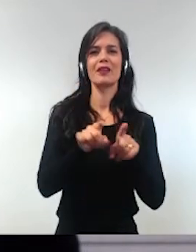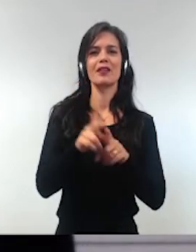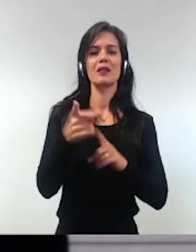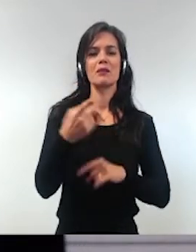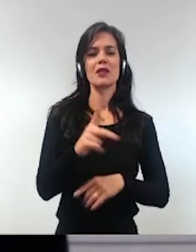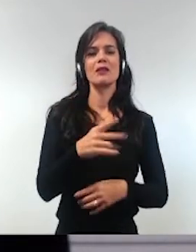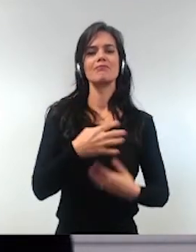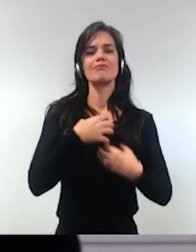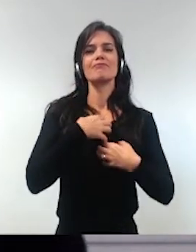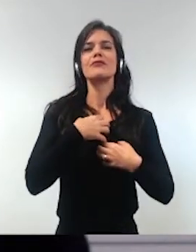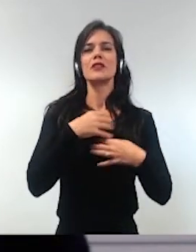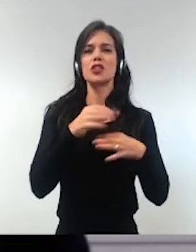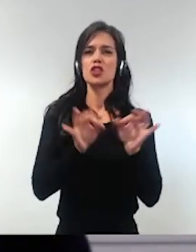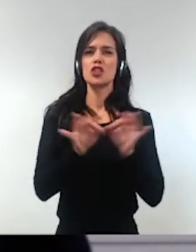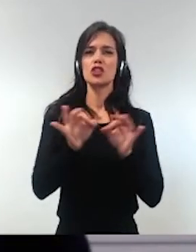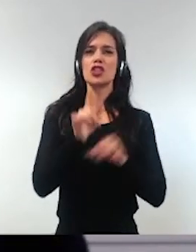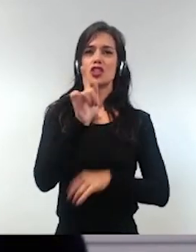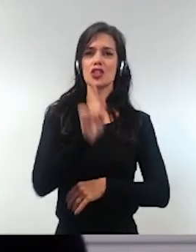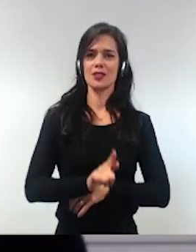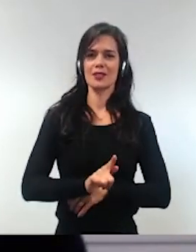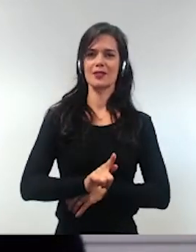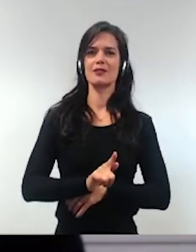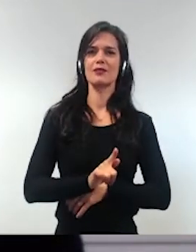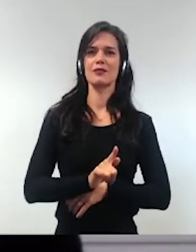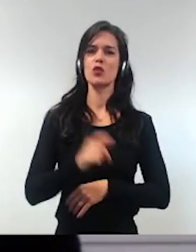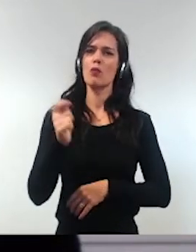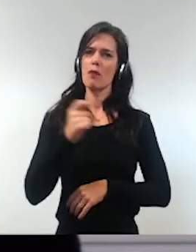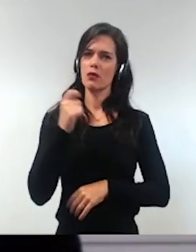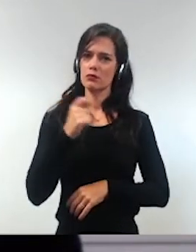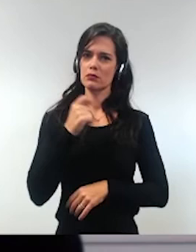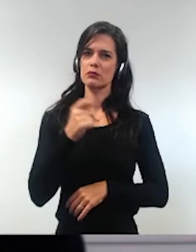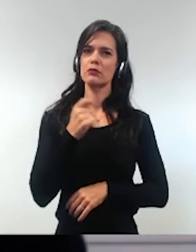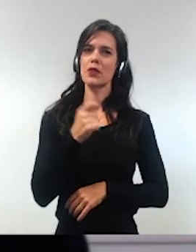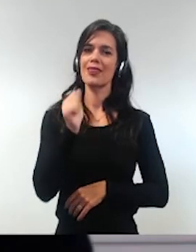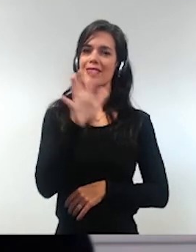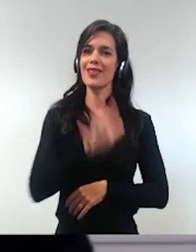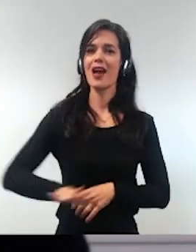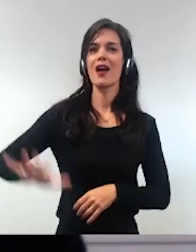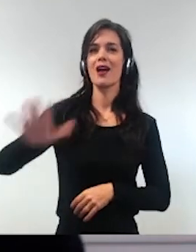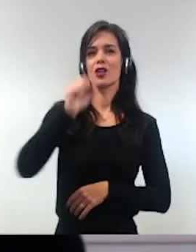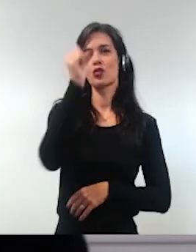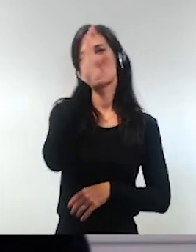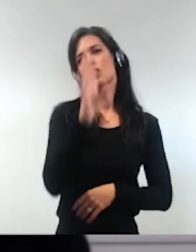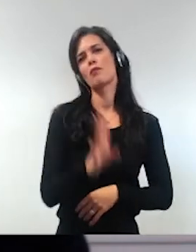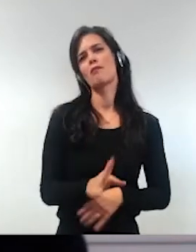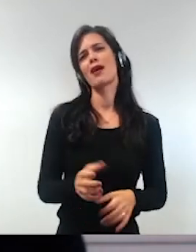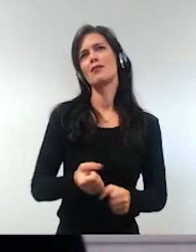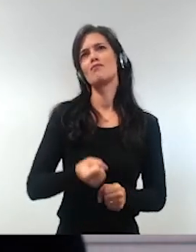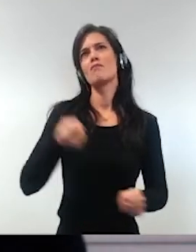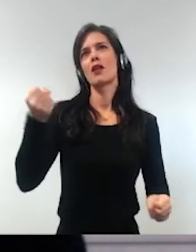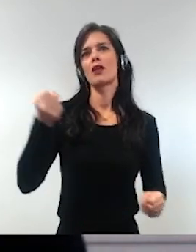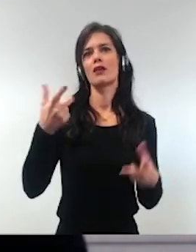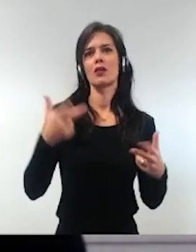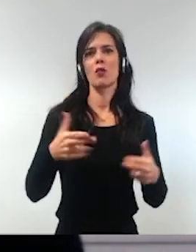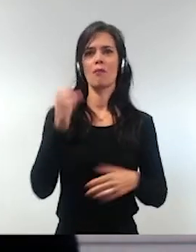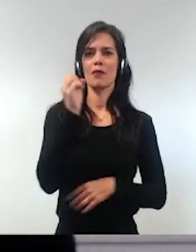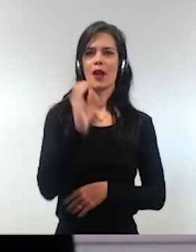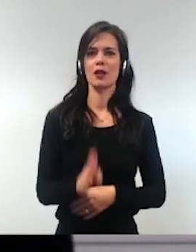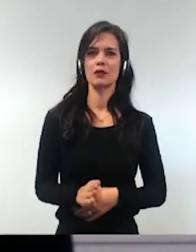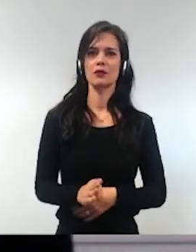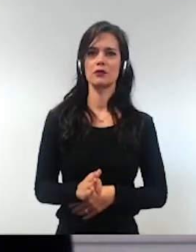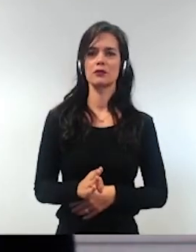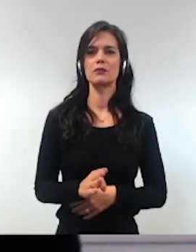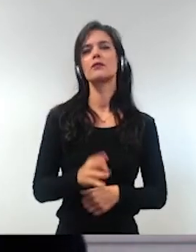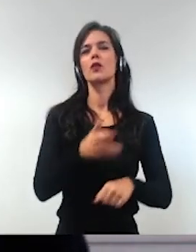vocação para gerir o que ela está gerindo, uma associação nacional num país continental como o nosso. Um país que